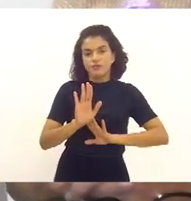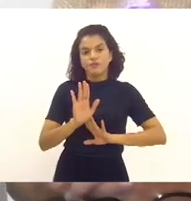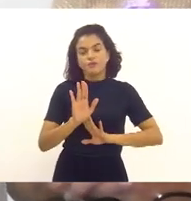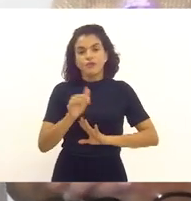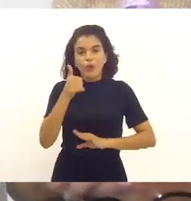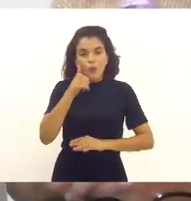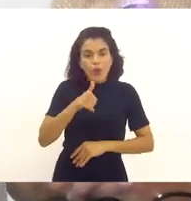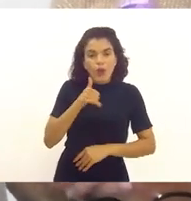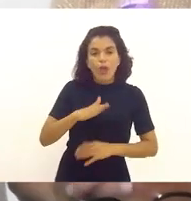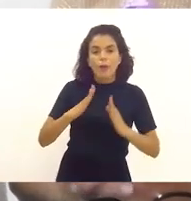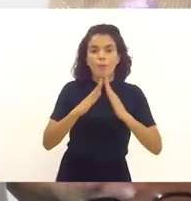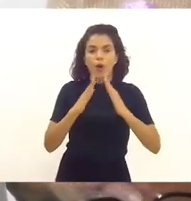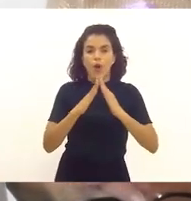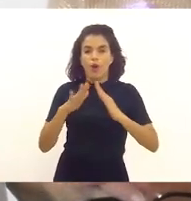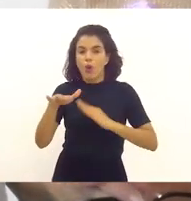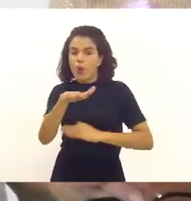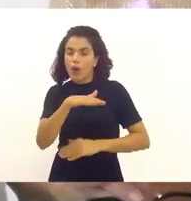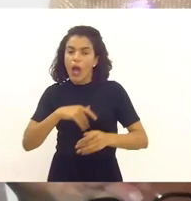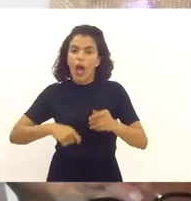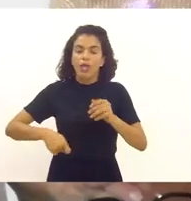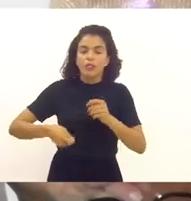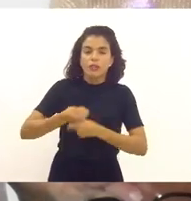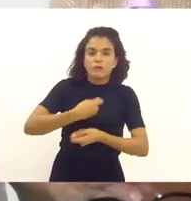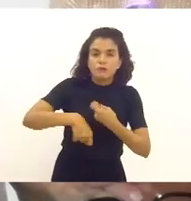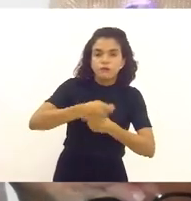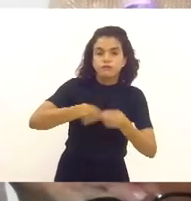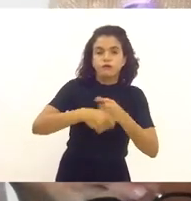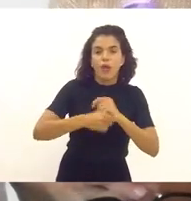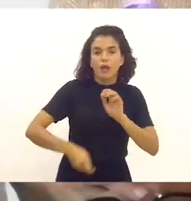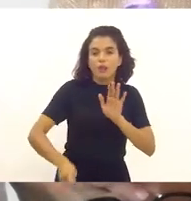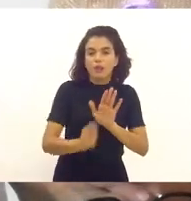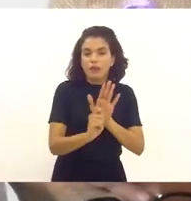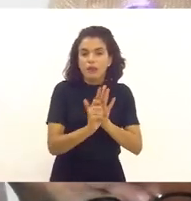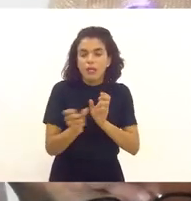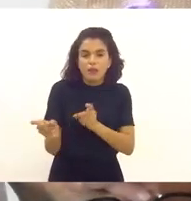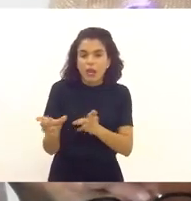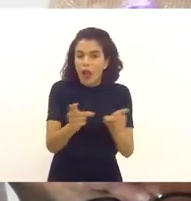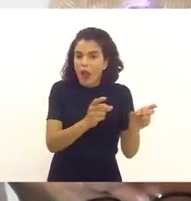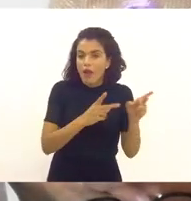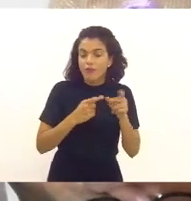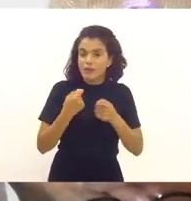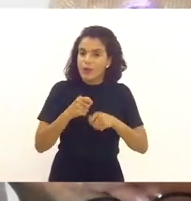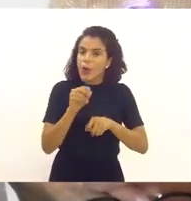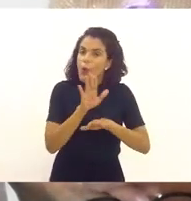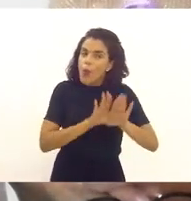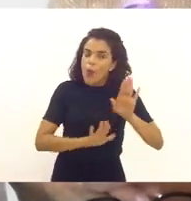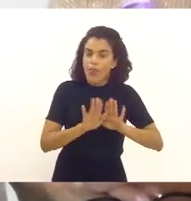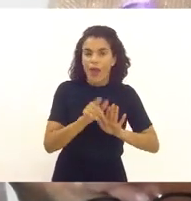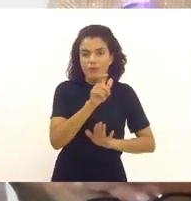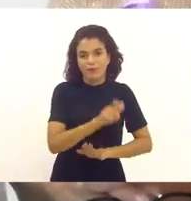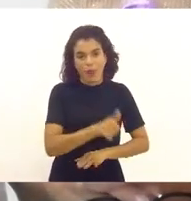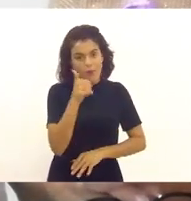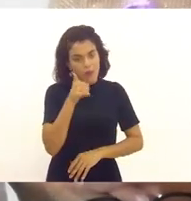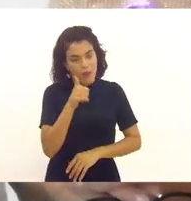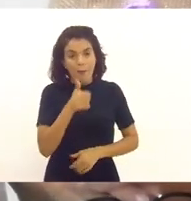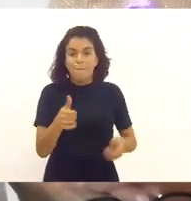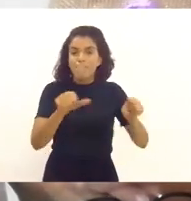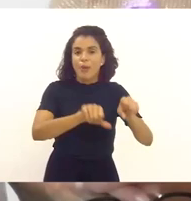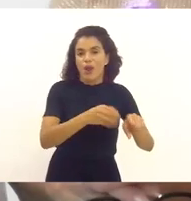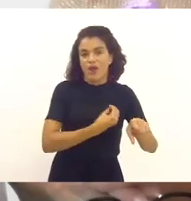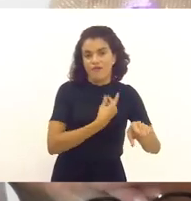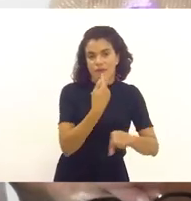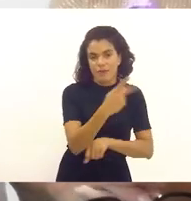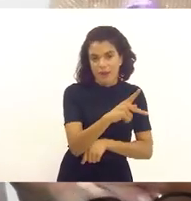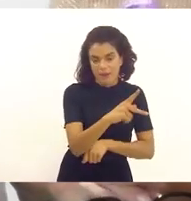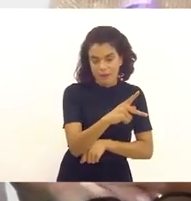em áreas de domínio de tráfico de Milícia a gente tem muito cuidado com essa mulher porque a nossa a nossa presença não pode piorar a vida delas